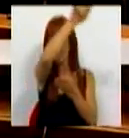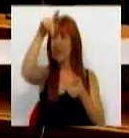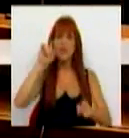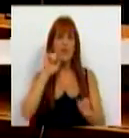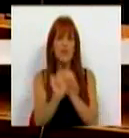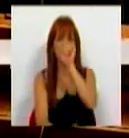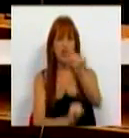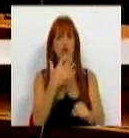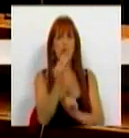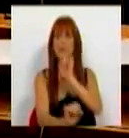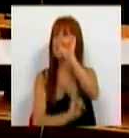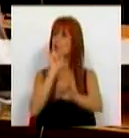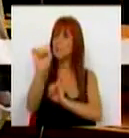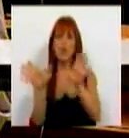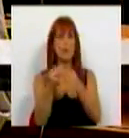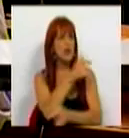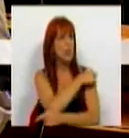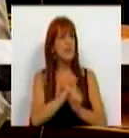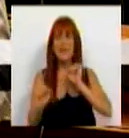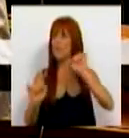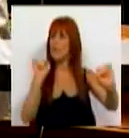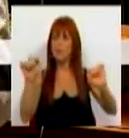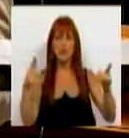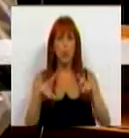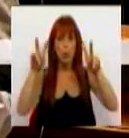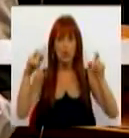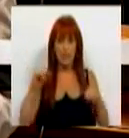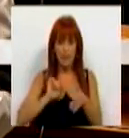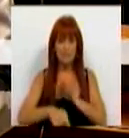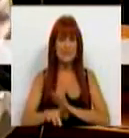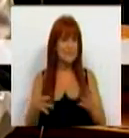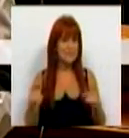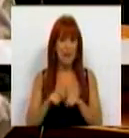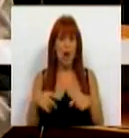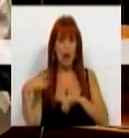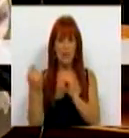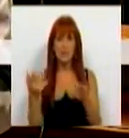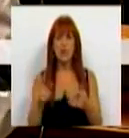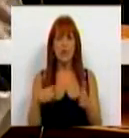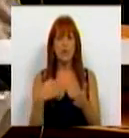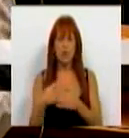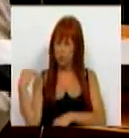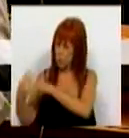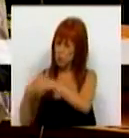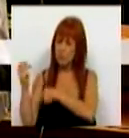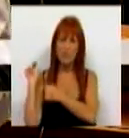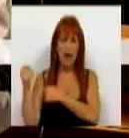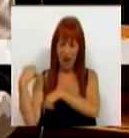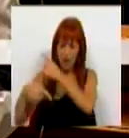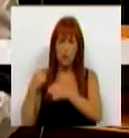defesa das vossas convicções e das comunidades que representam. O tema de fundo que ora debatemos gerou ao longo dos últimos